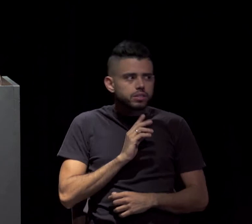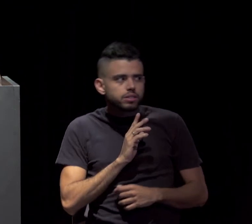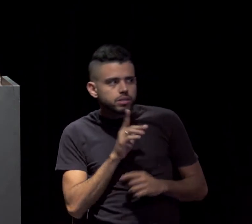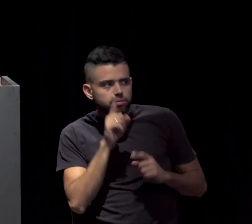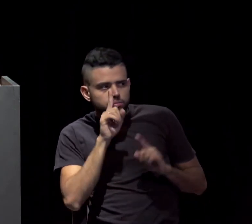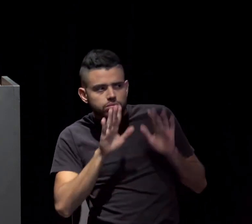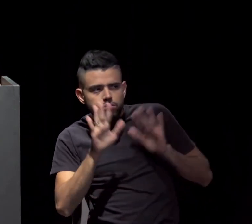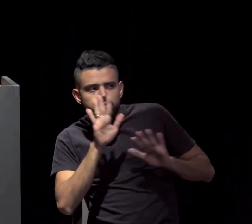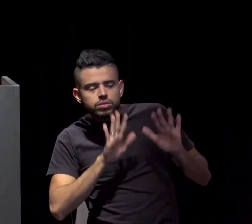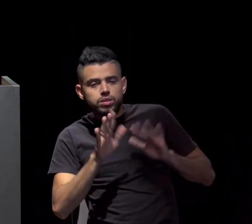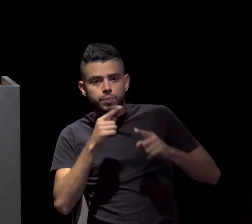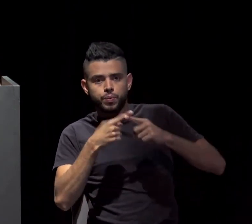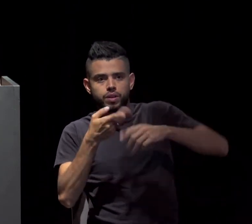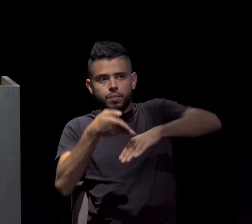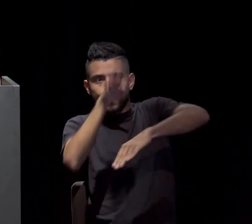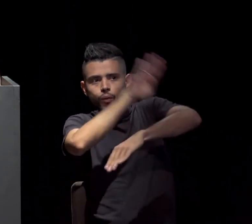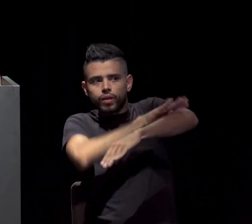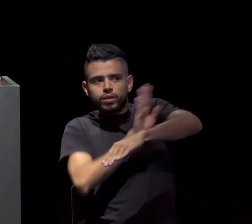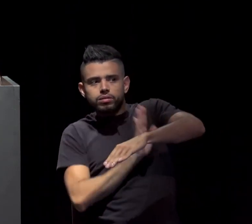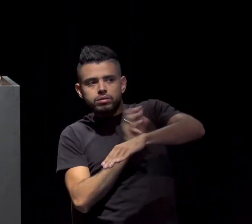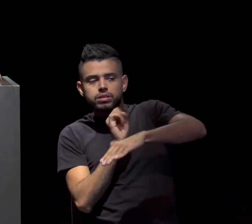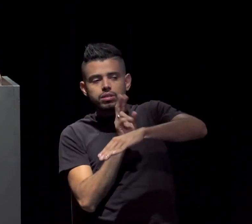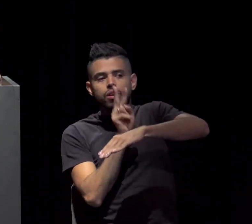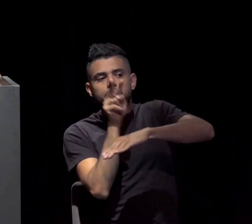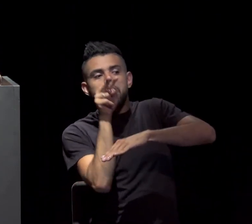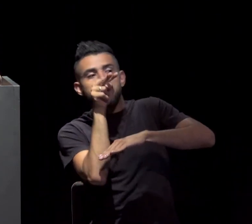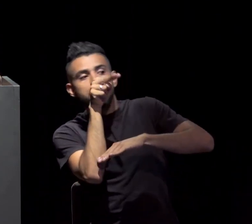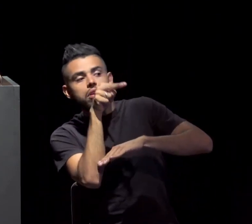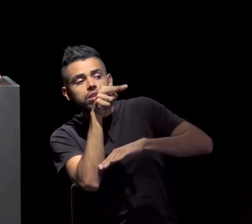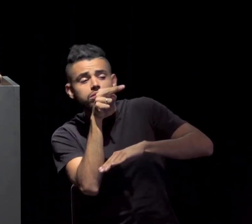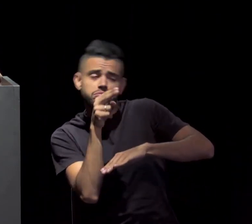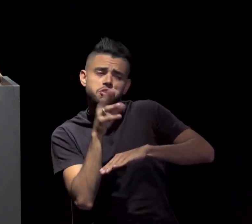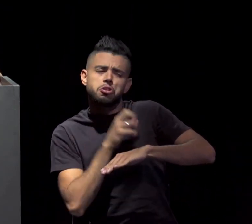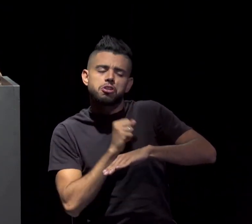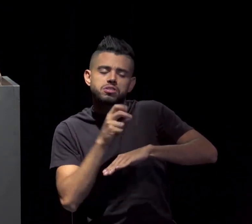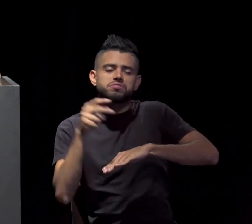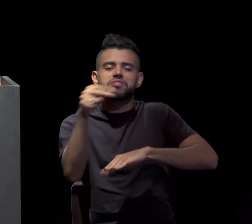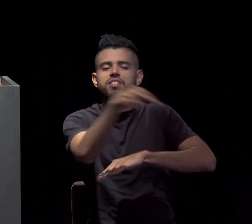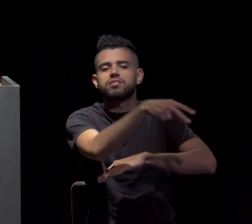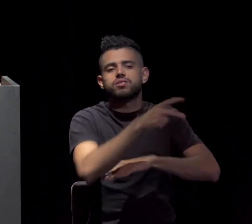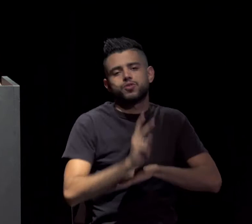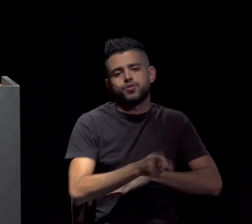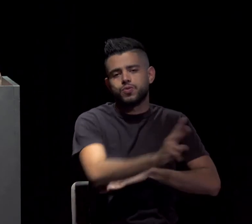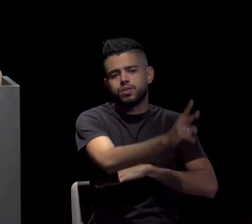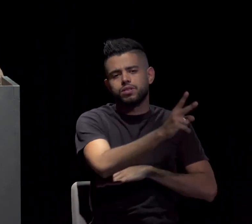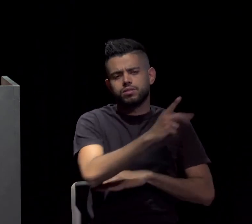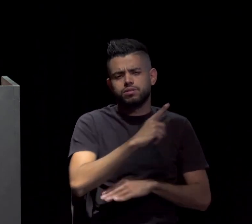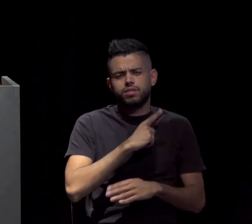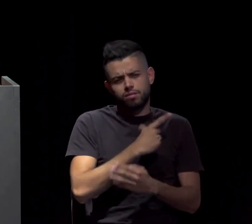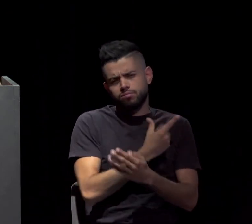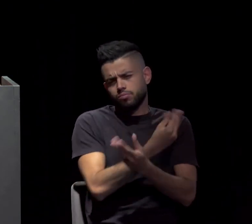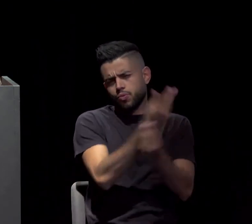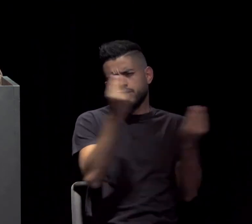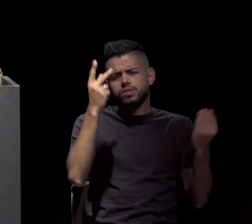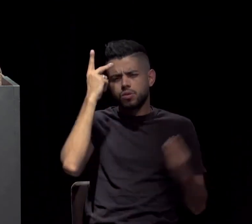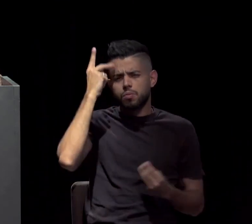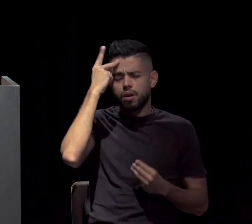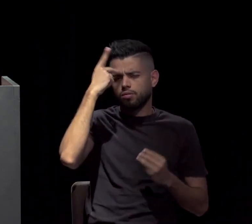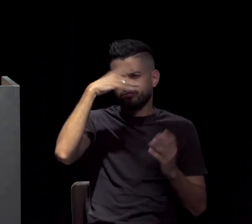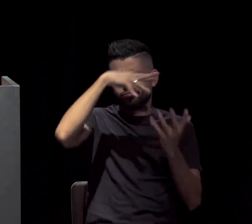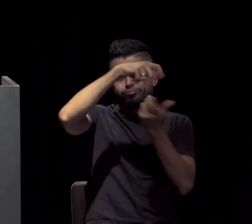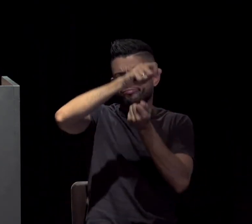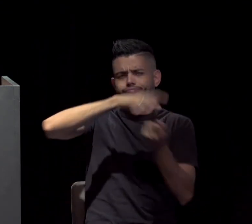cima da montanha e olha. E, quando ele gosta, ele vai embora. Está cheio de mineiro aqui em São Paulo e no resto do mundo. Não, são essas contradições